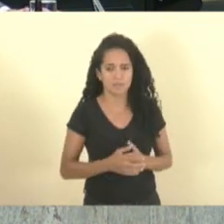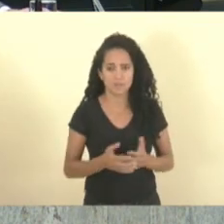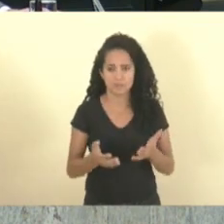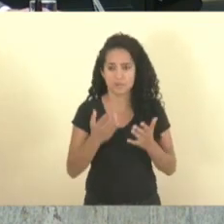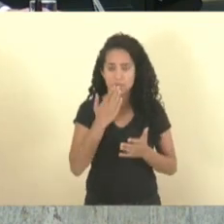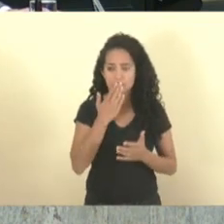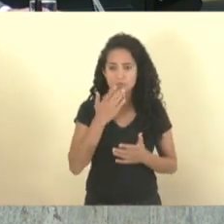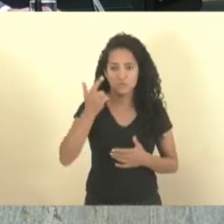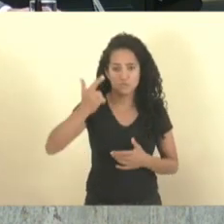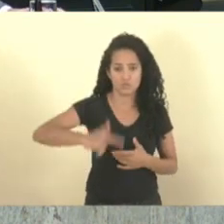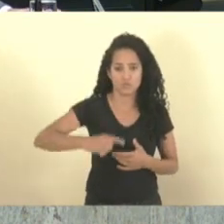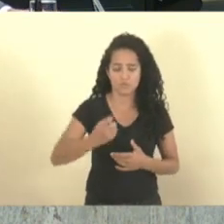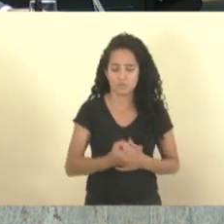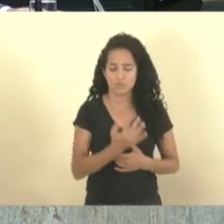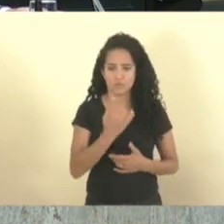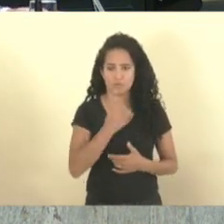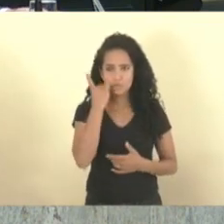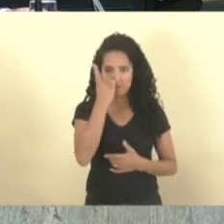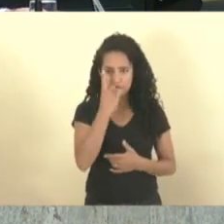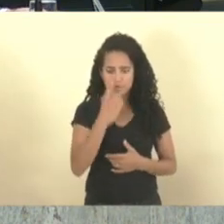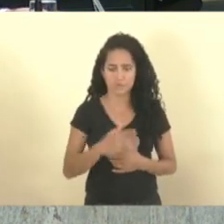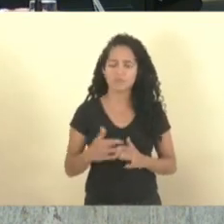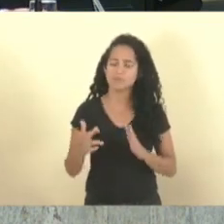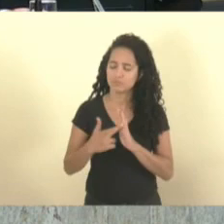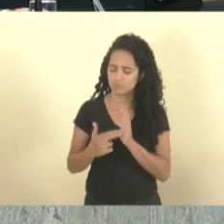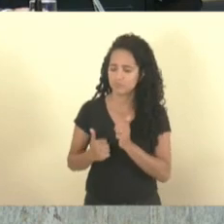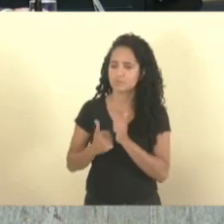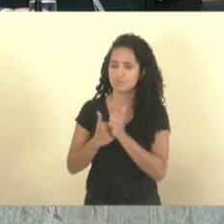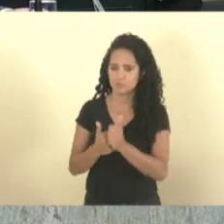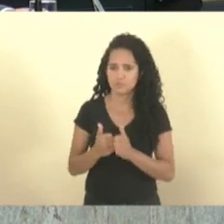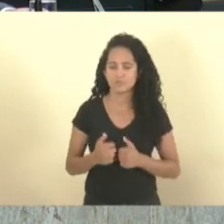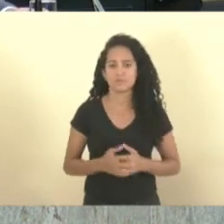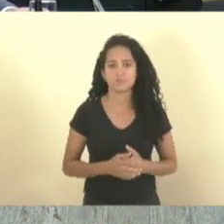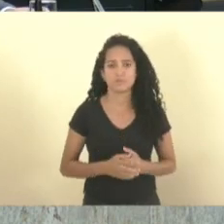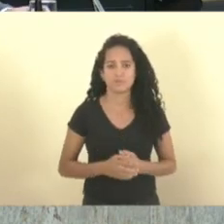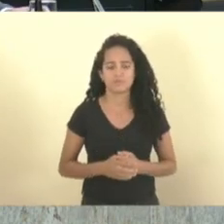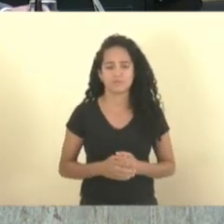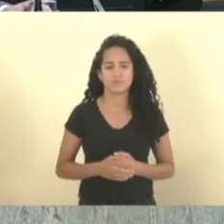de pedir a recomposição de quórum. É regimental.